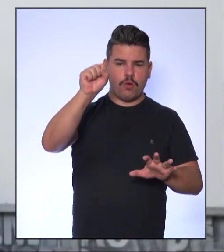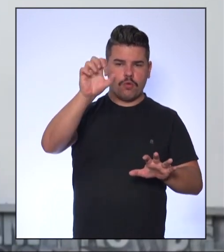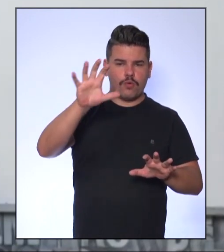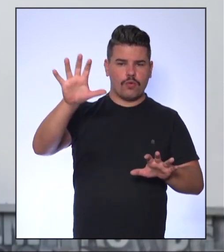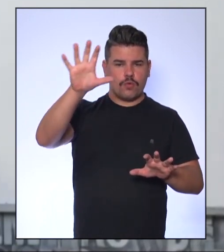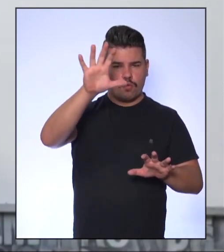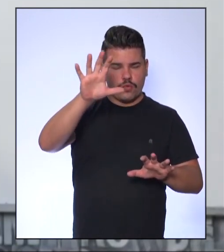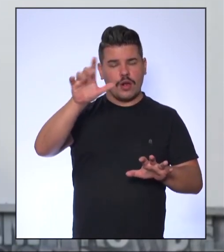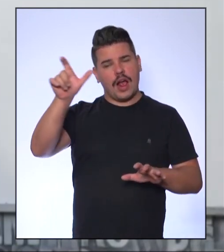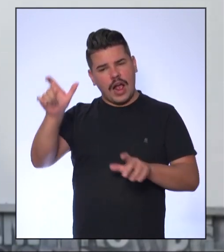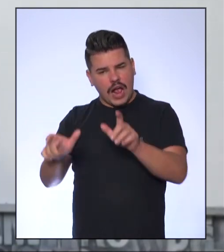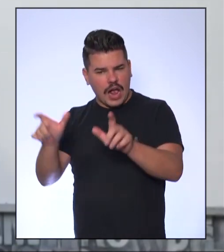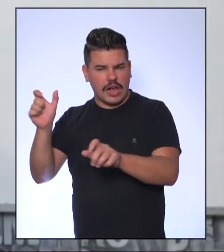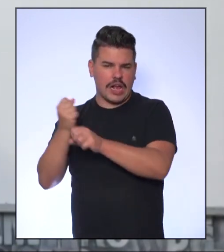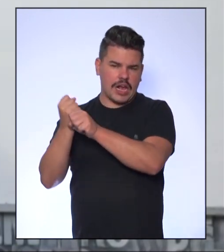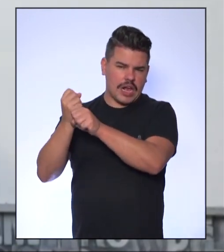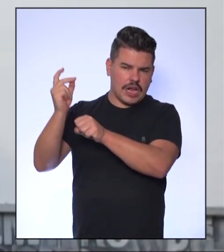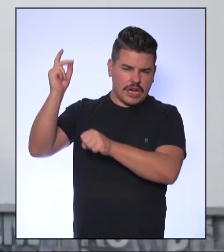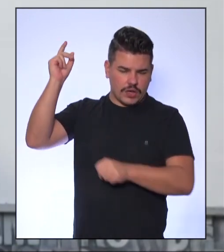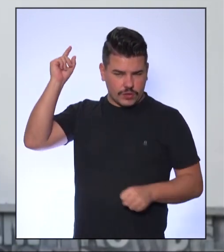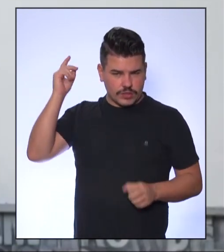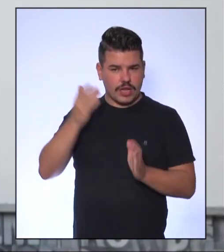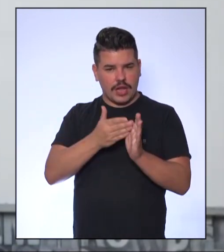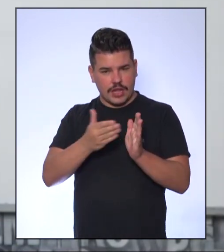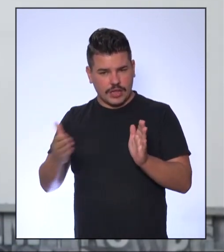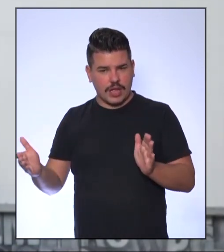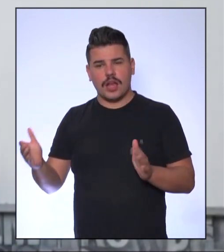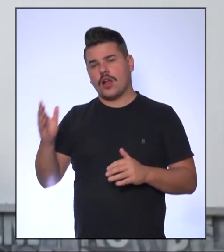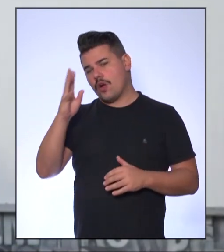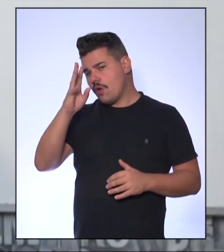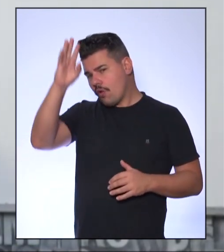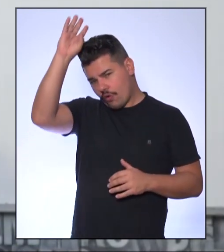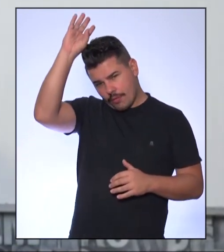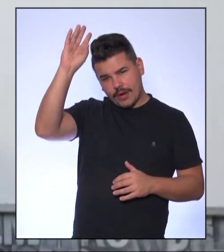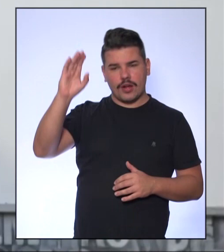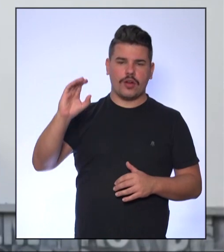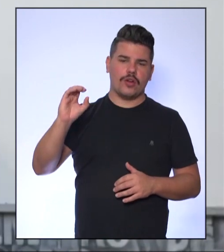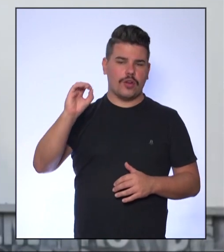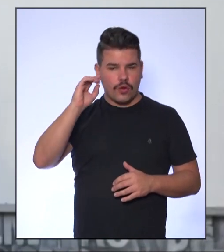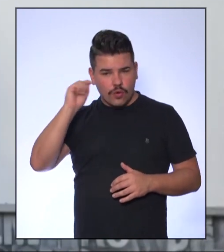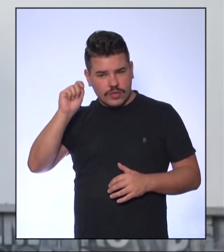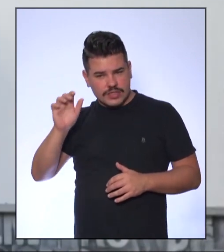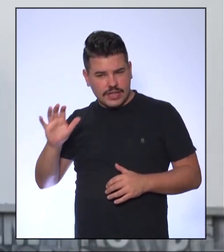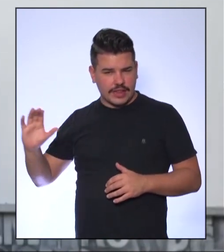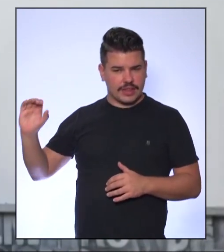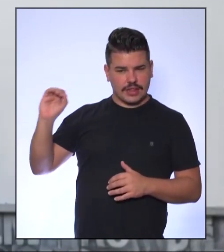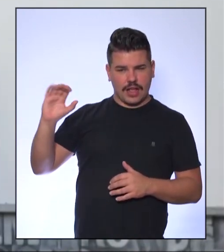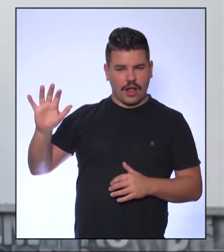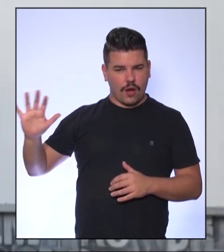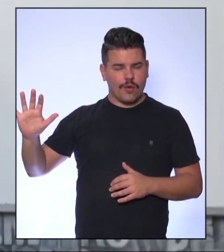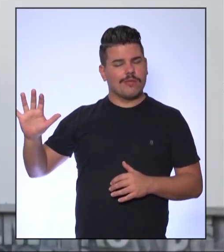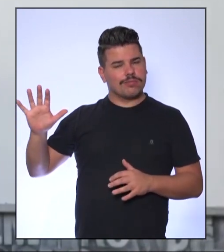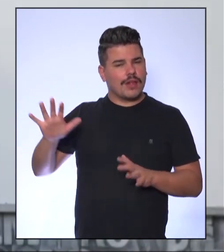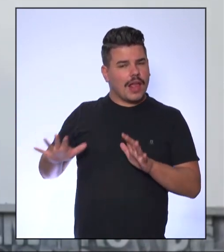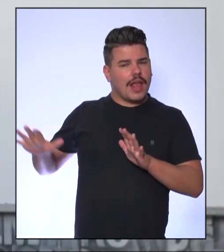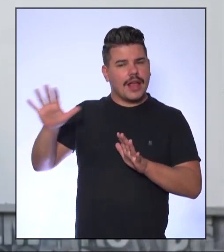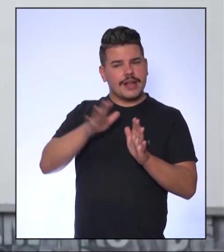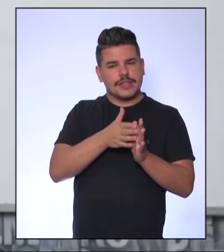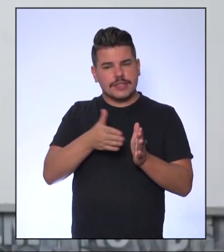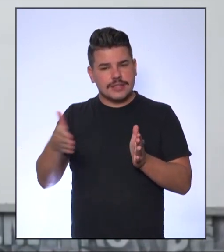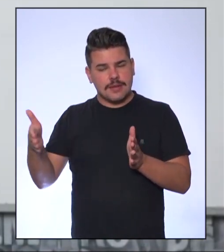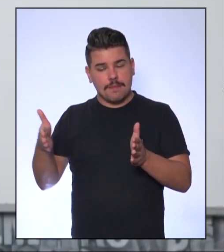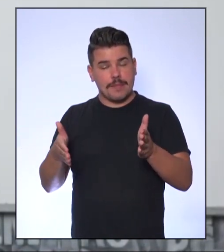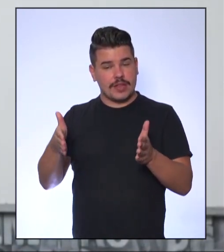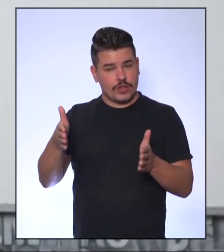queda de Roma Ocidental e tudo mais, a ruralização da Europa. Ótimo. Nesta época, né,